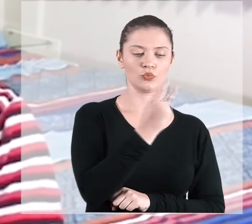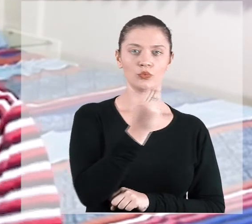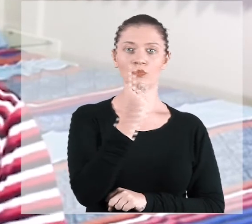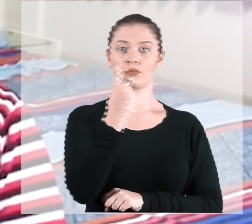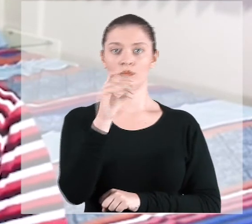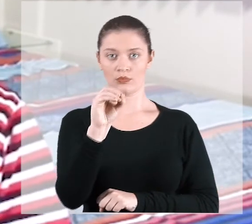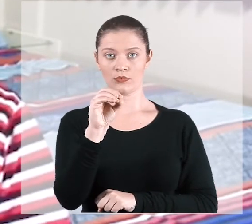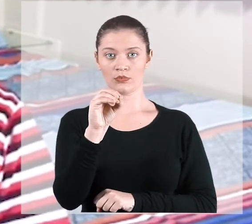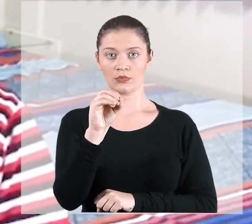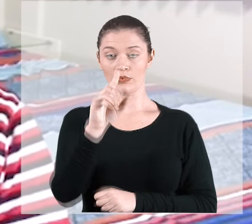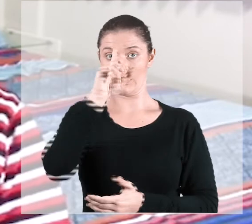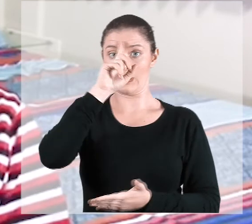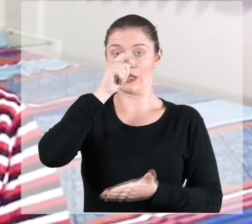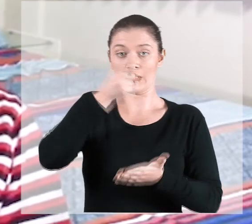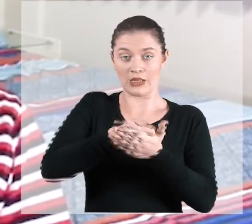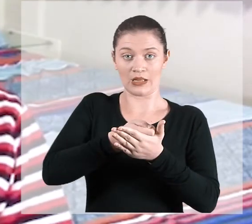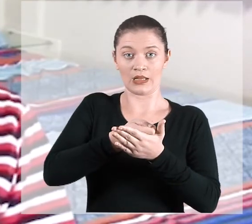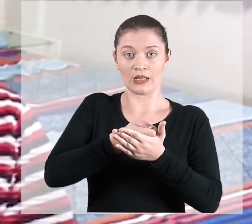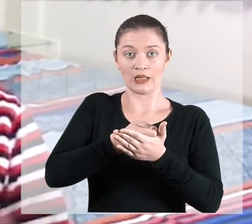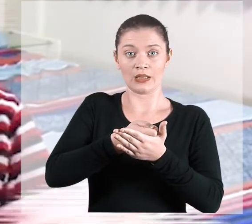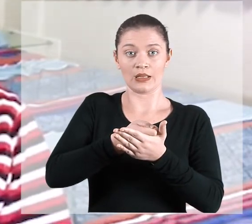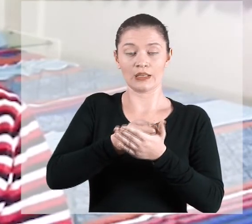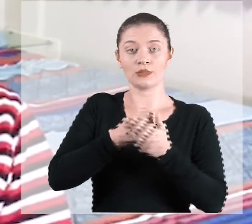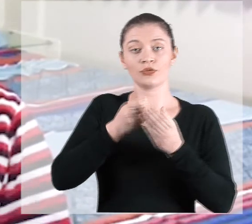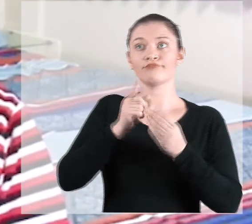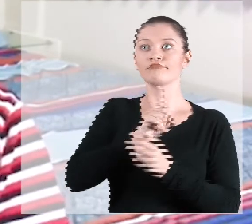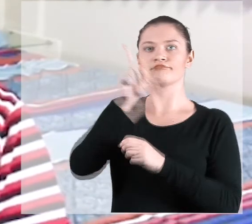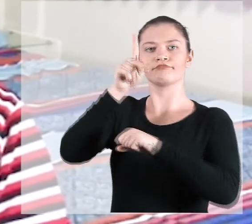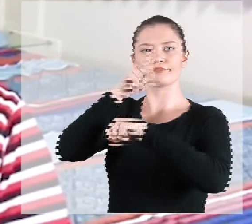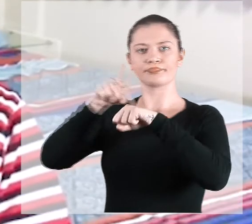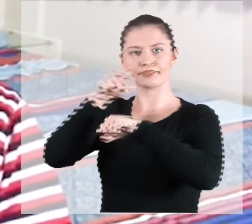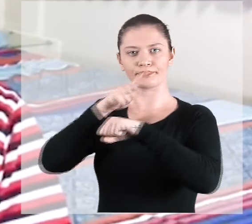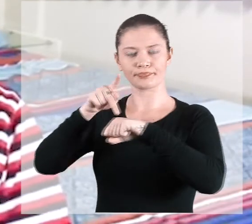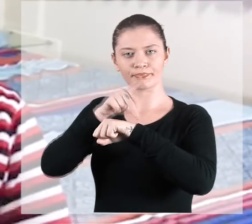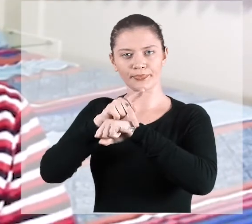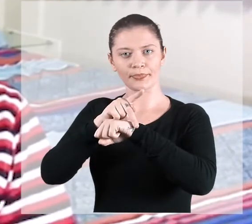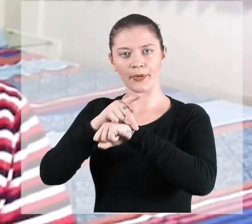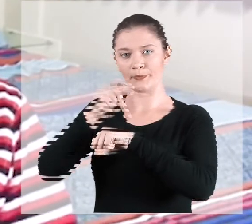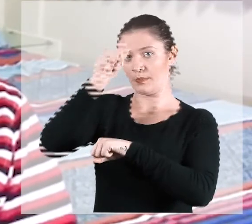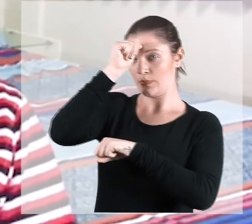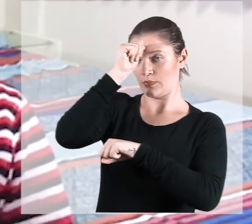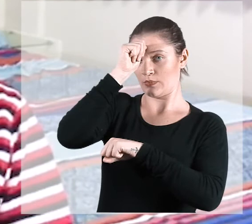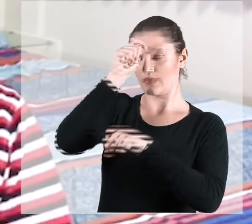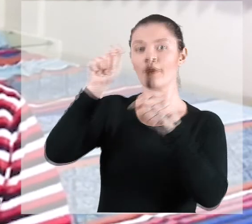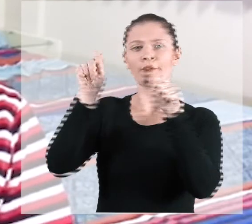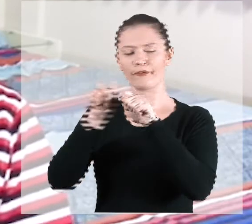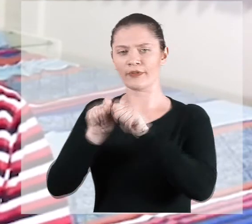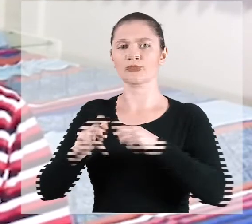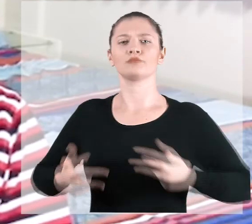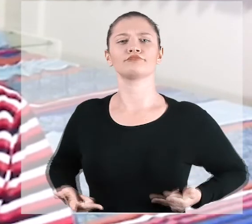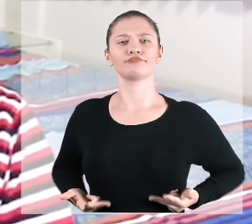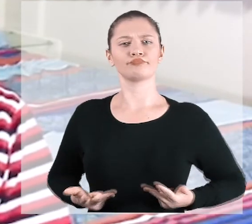ir para a Tailândia fazer cirurgia de resignação sexual, enfim. E eu fiz. Fiz esse